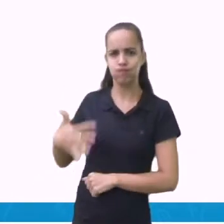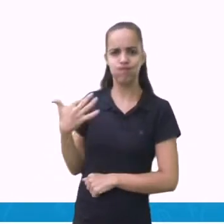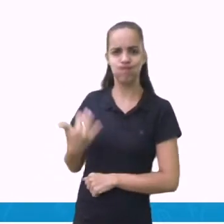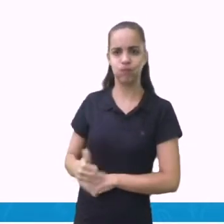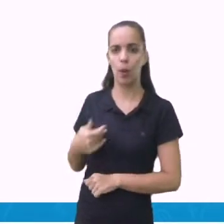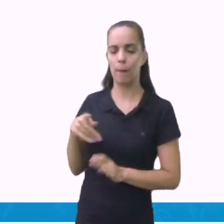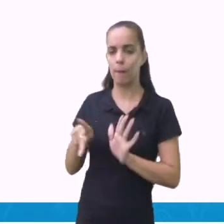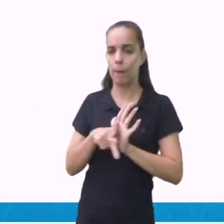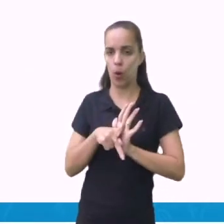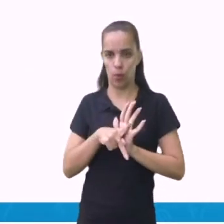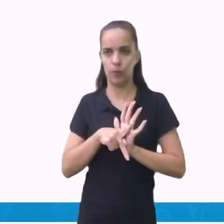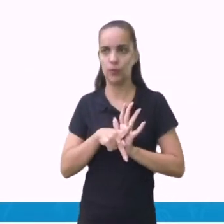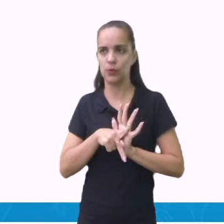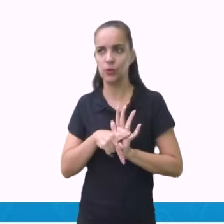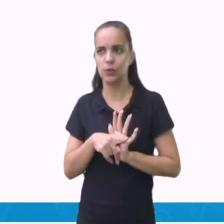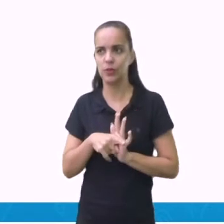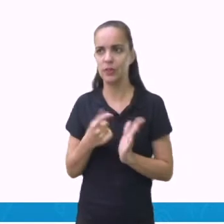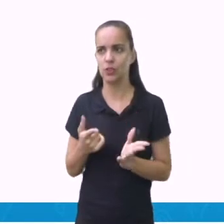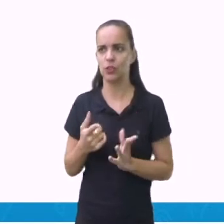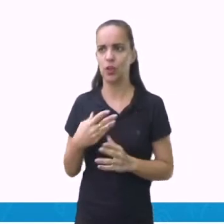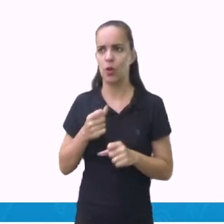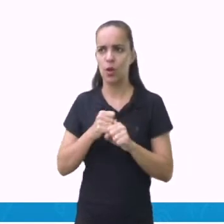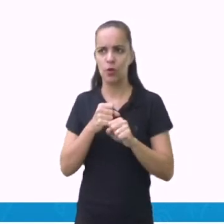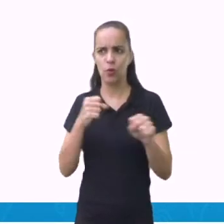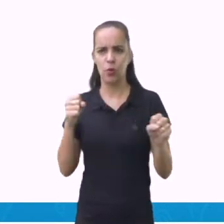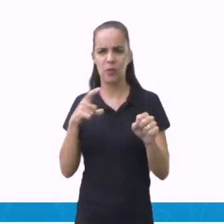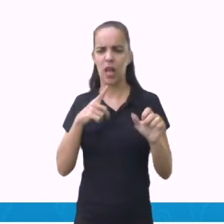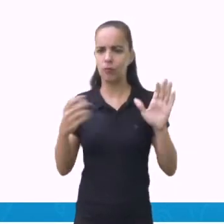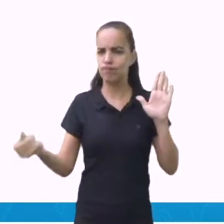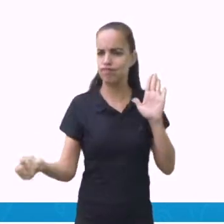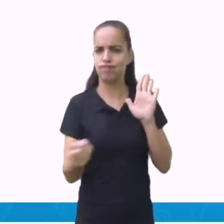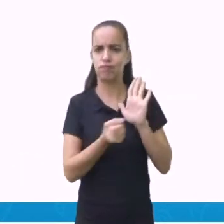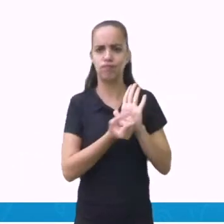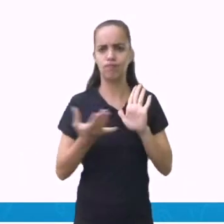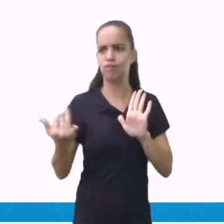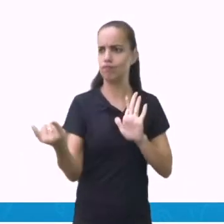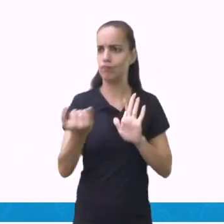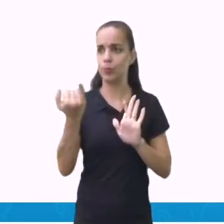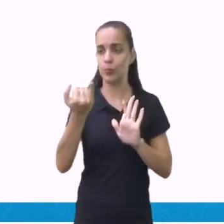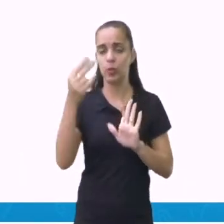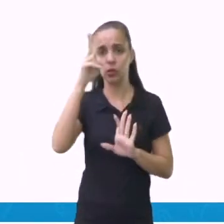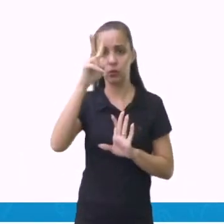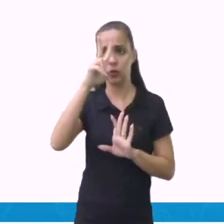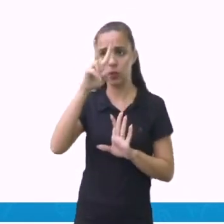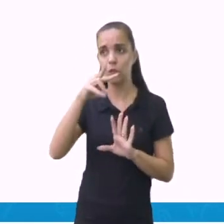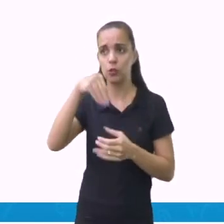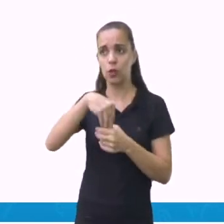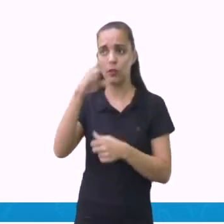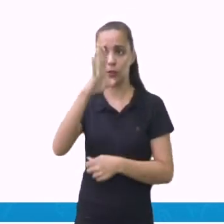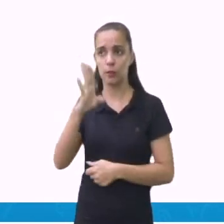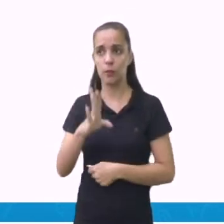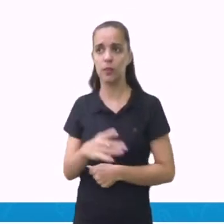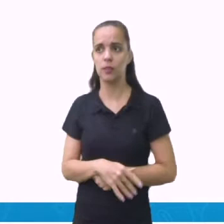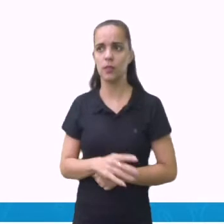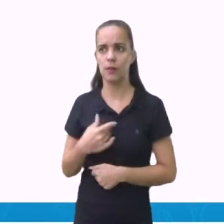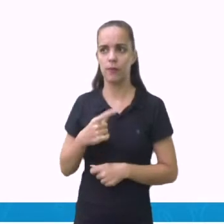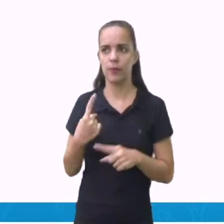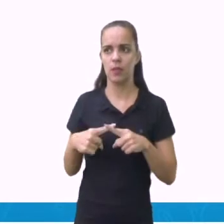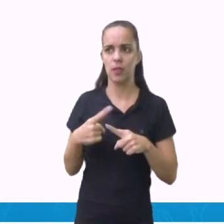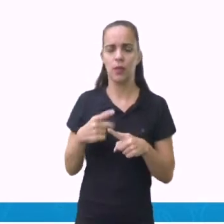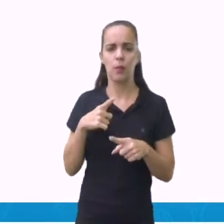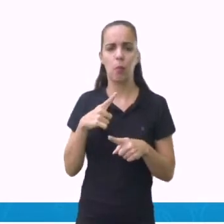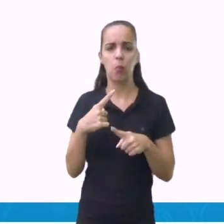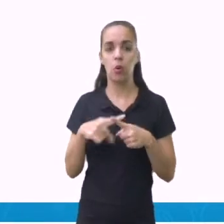Brasília, ela foi um grande marco do governo dele. Ele construiu Brasília em